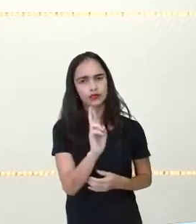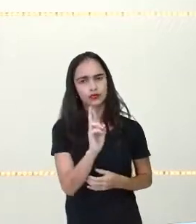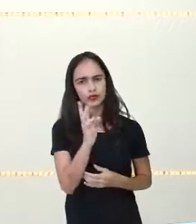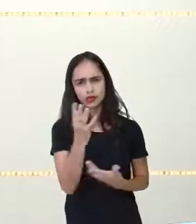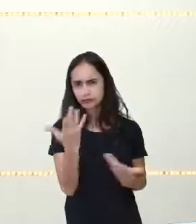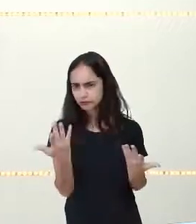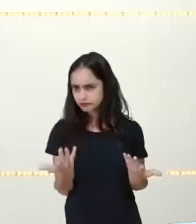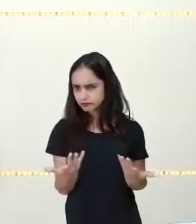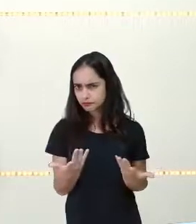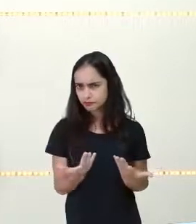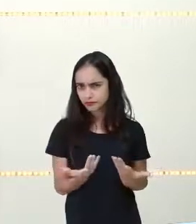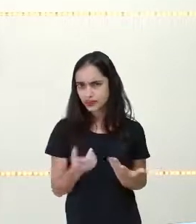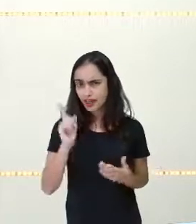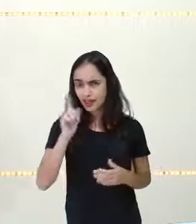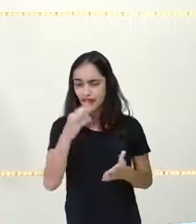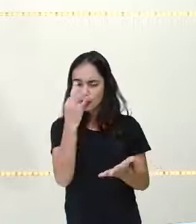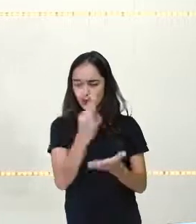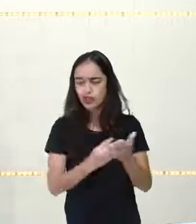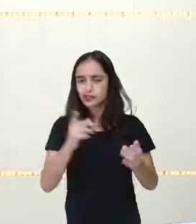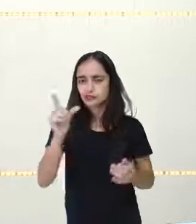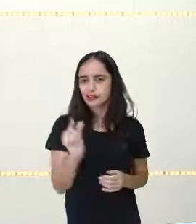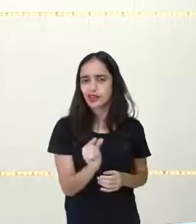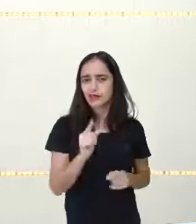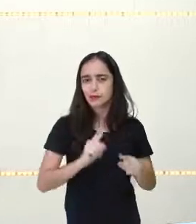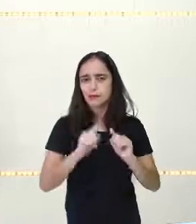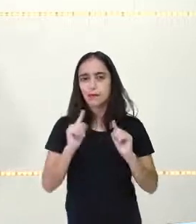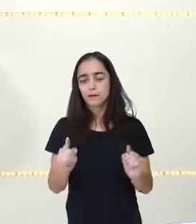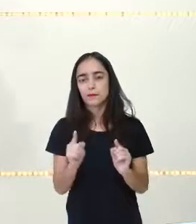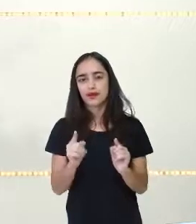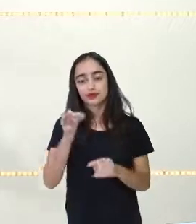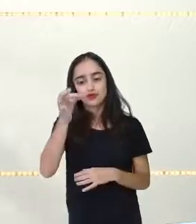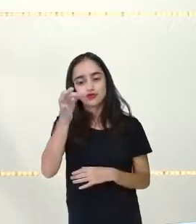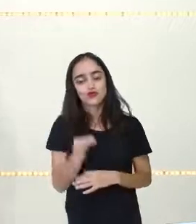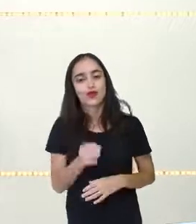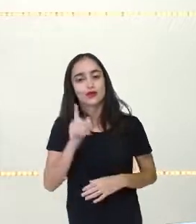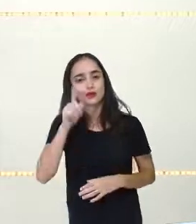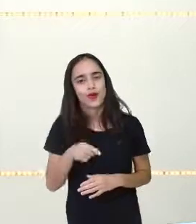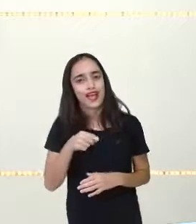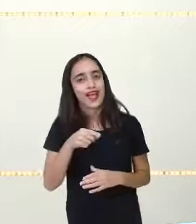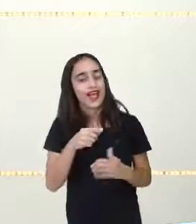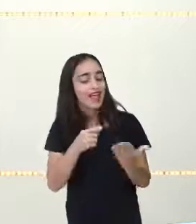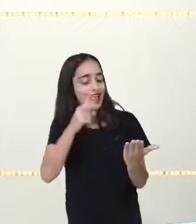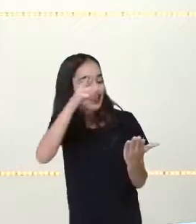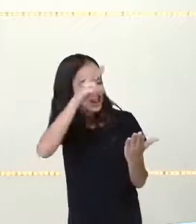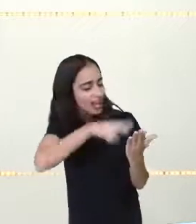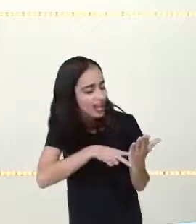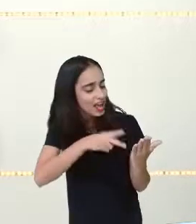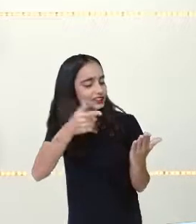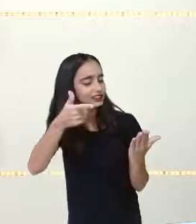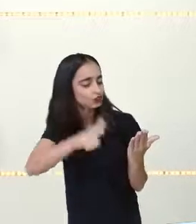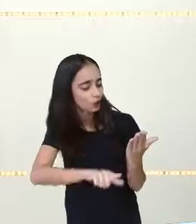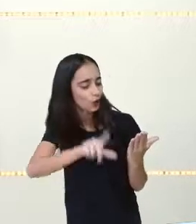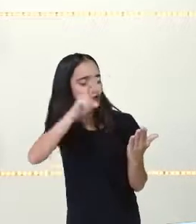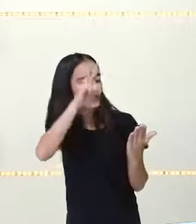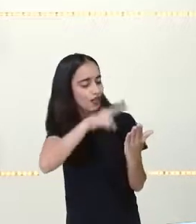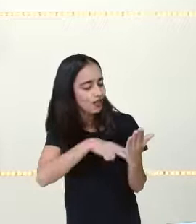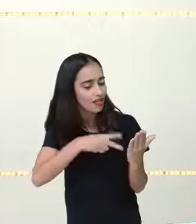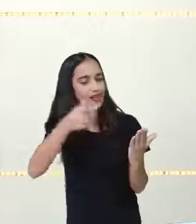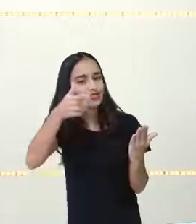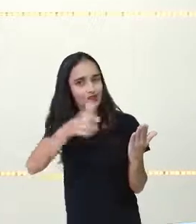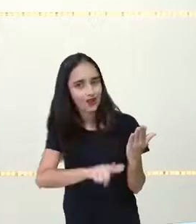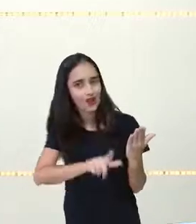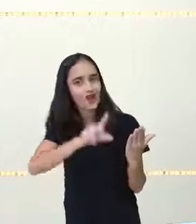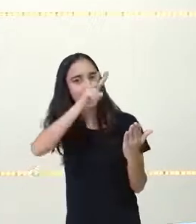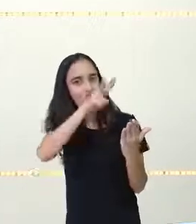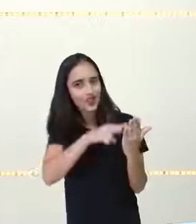a prova o ideal é que você leia mais de uma vez eu tô lendo apenas uma Porque como nosso tempo porque é um pouquinho curto mas te recomendo